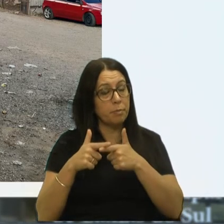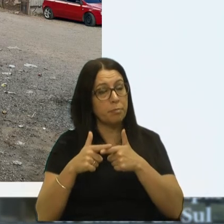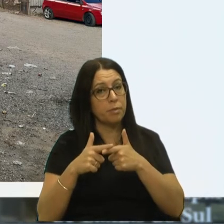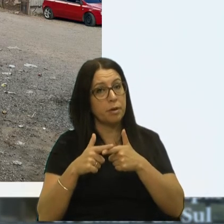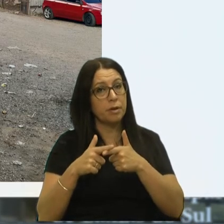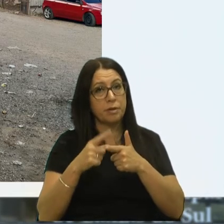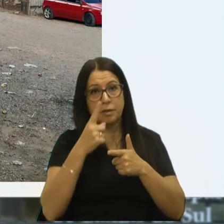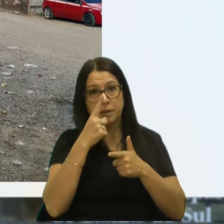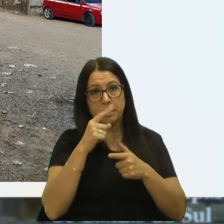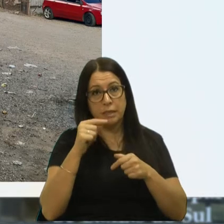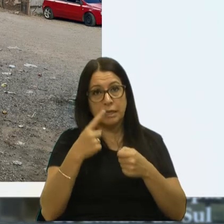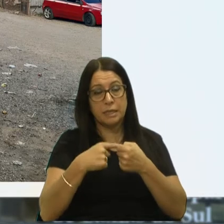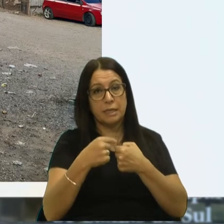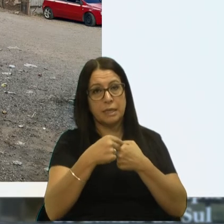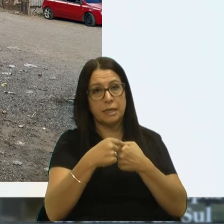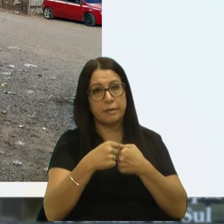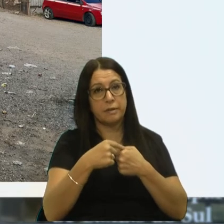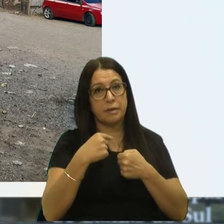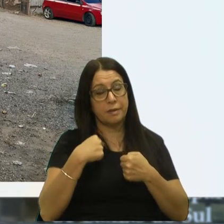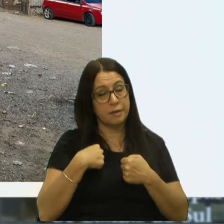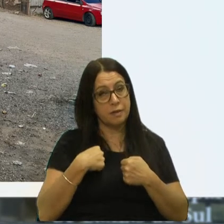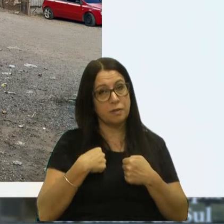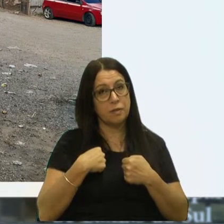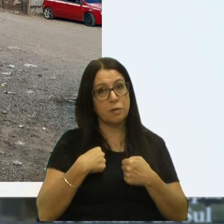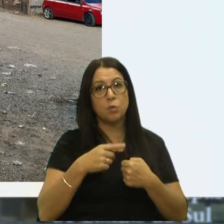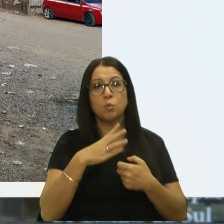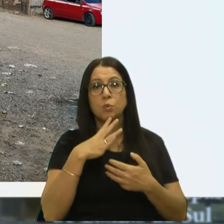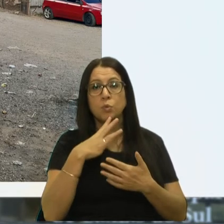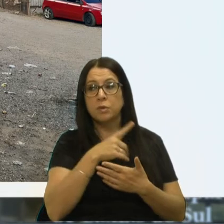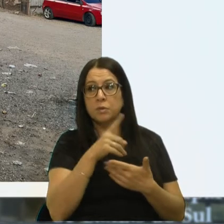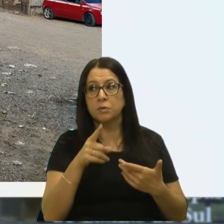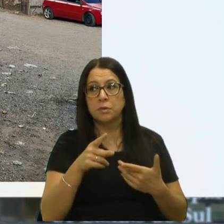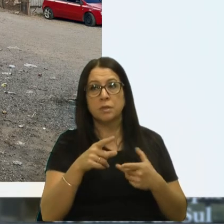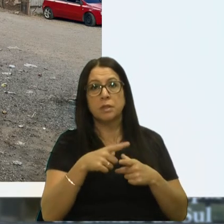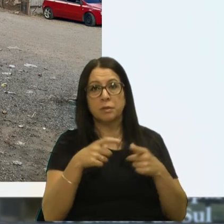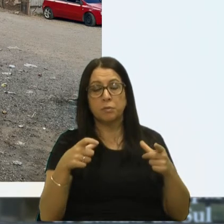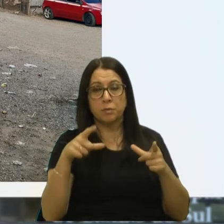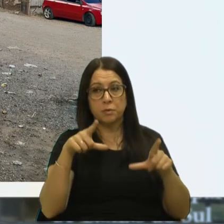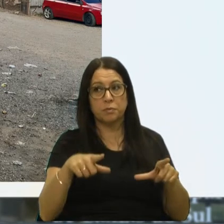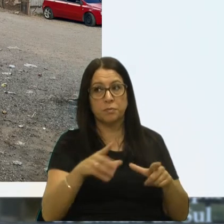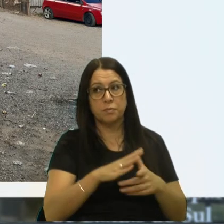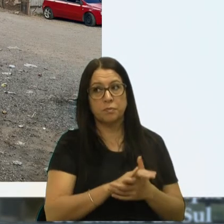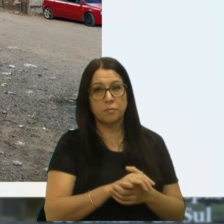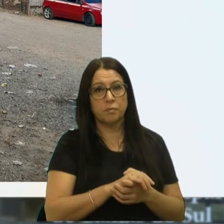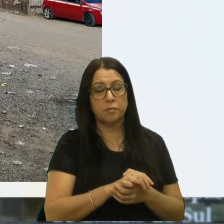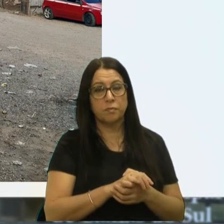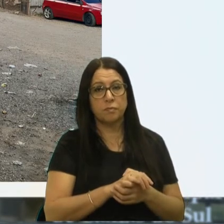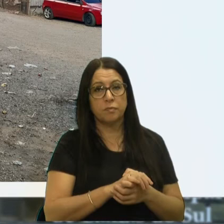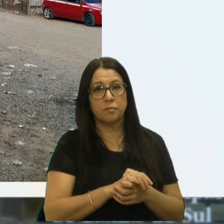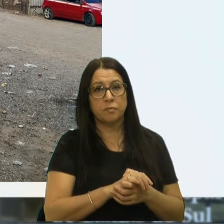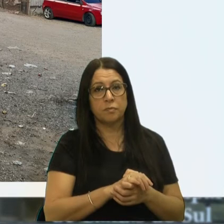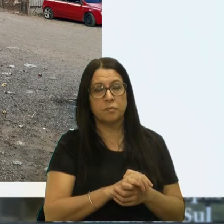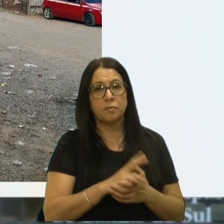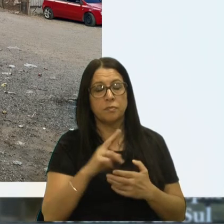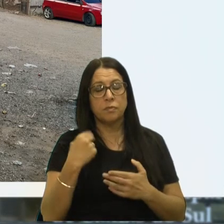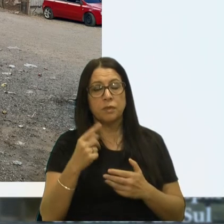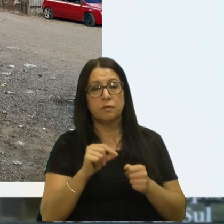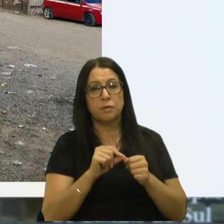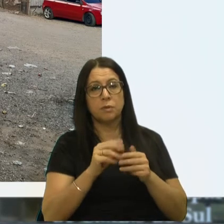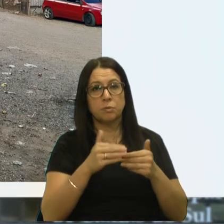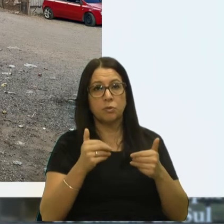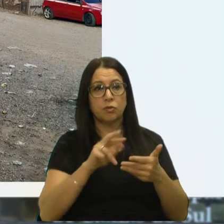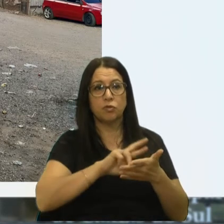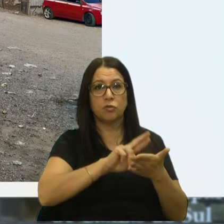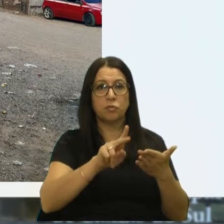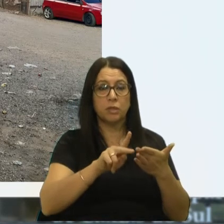nós temos na cidade, pelo menos aonde esse vereador conhece, eu acho que é nesse local. Nós fizemos a solicitação em